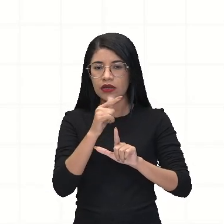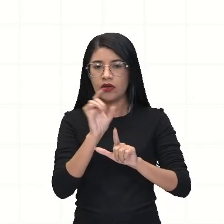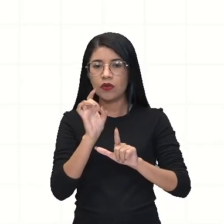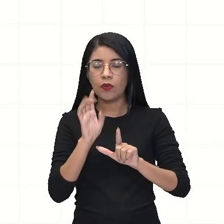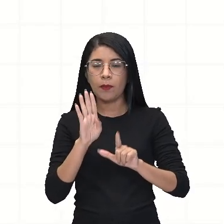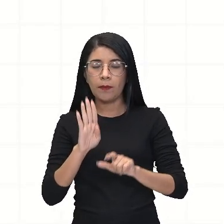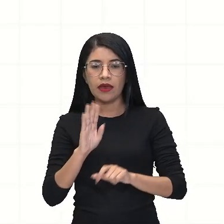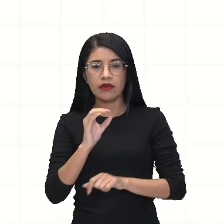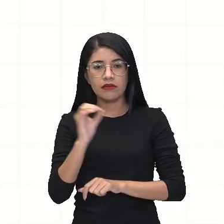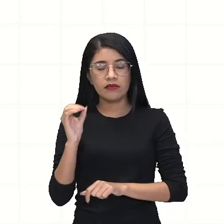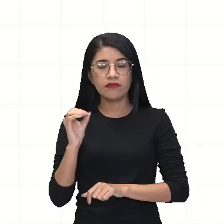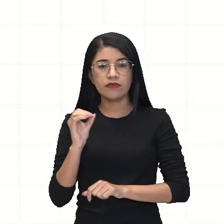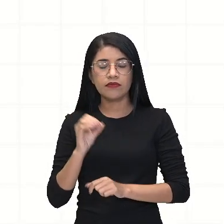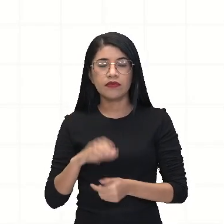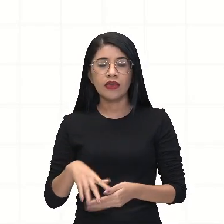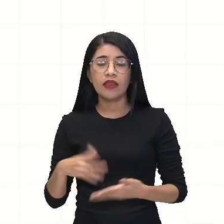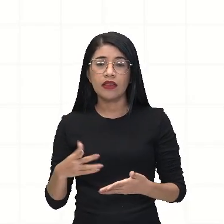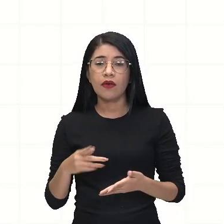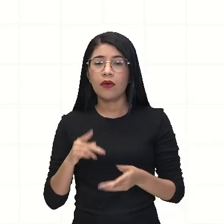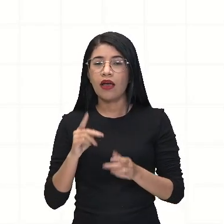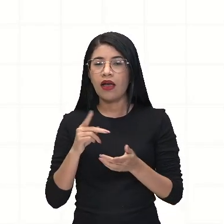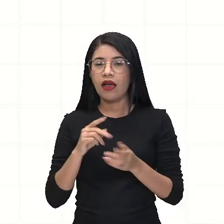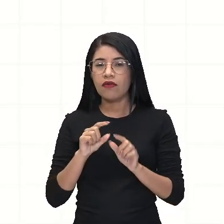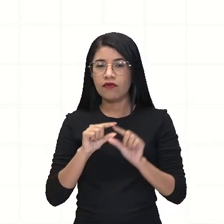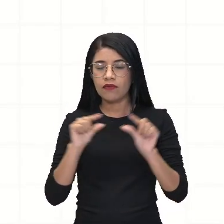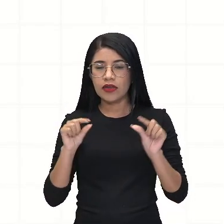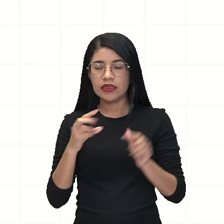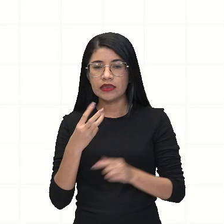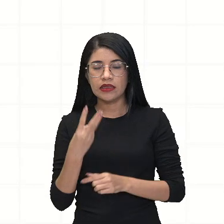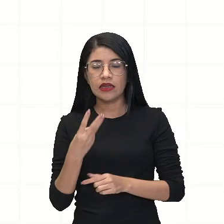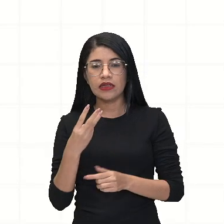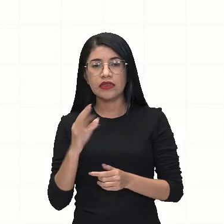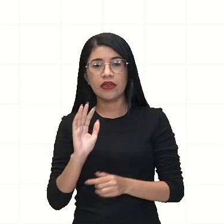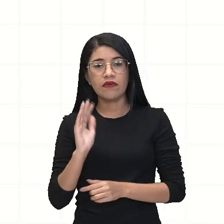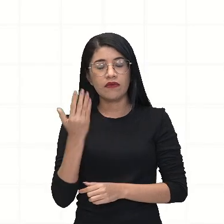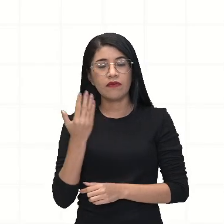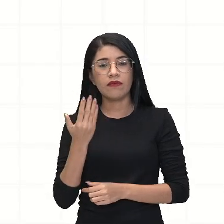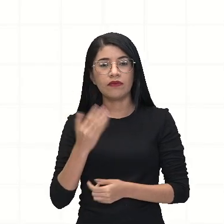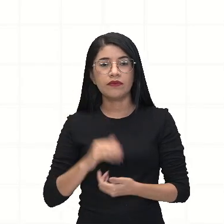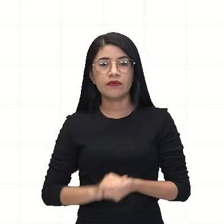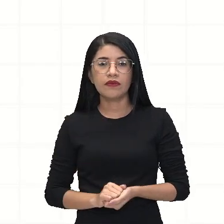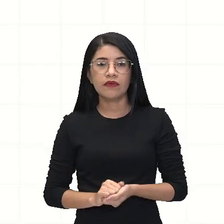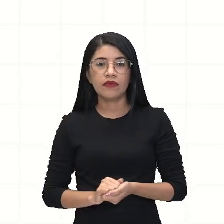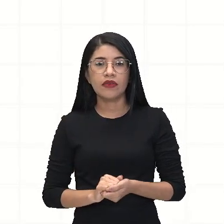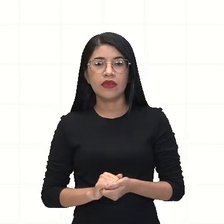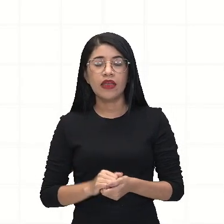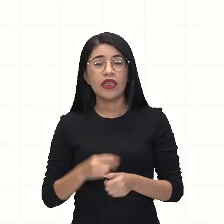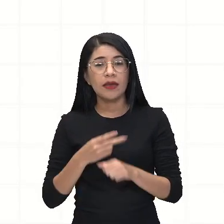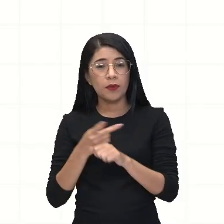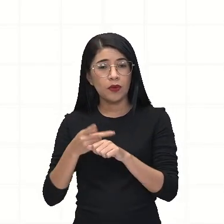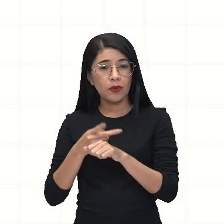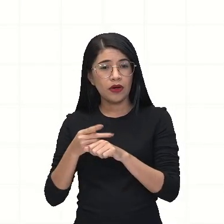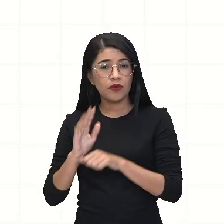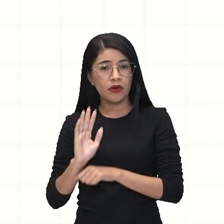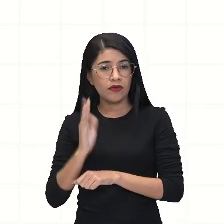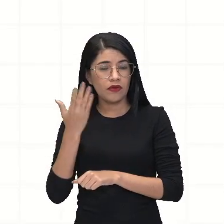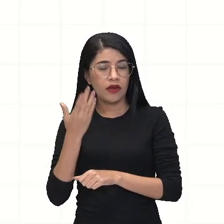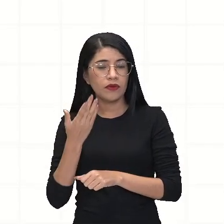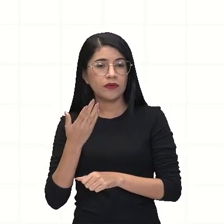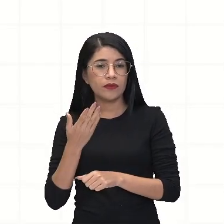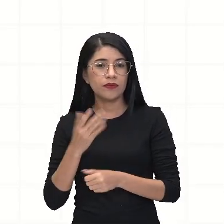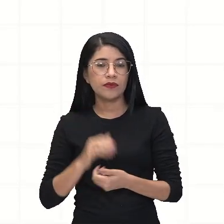zero. Então, a afirmativa 3 é falsa e era a afirmativa falsa que a gente queria encontrar,